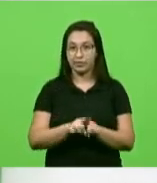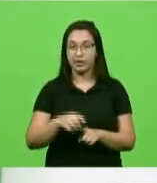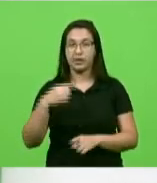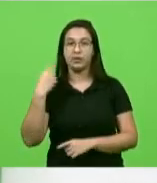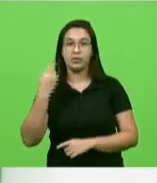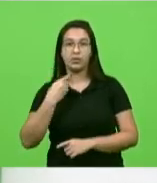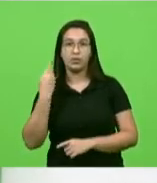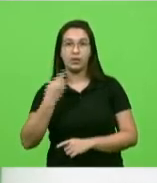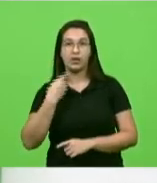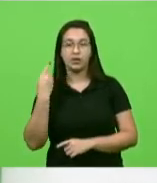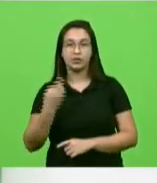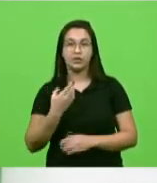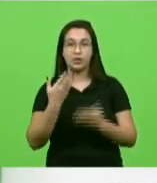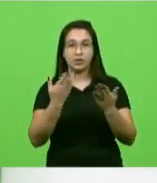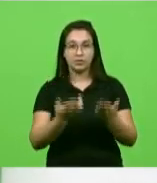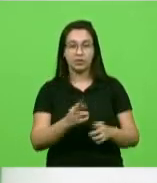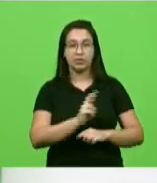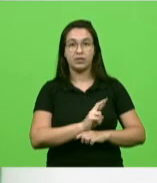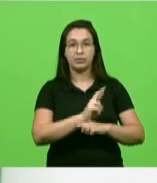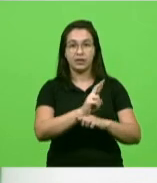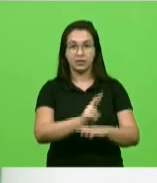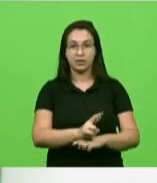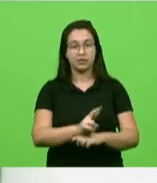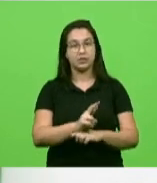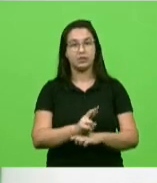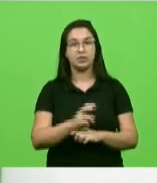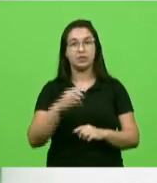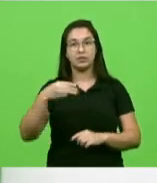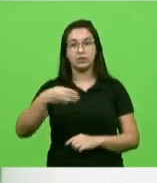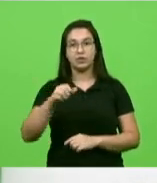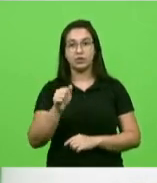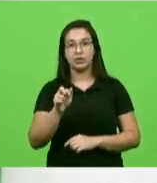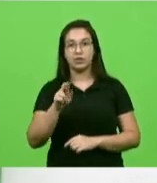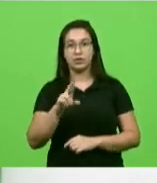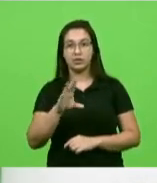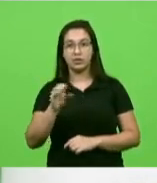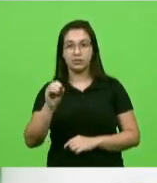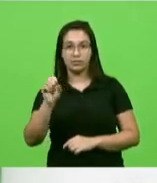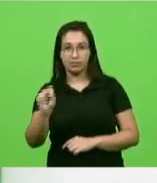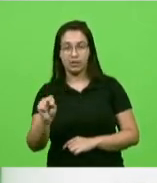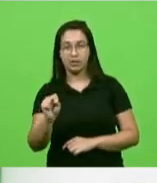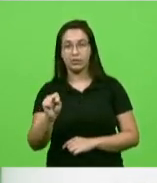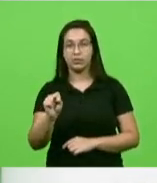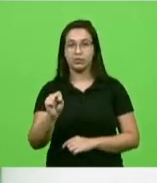advogado do representado, doutor Marcos Frei Probst.